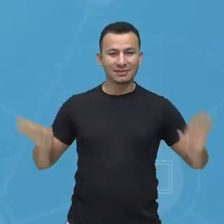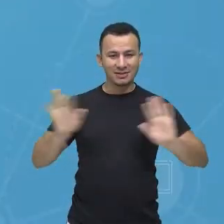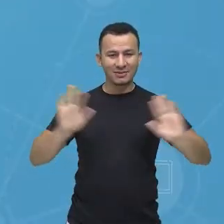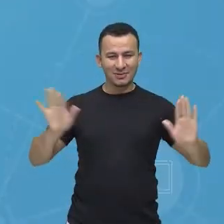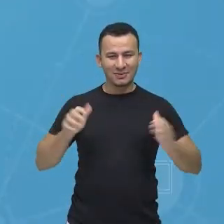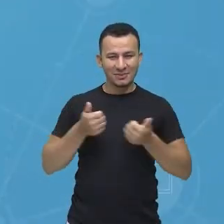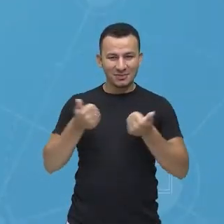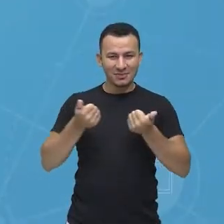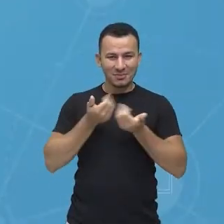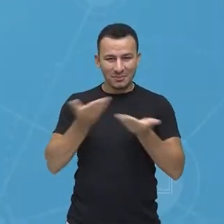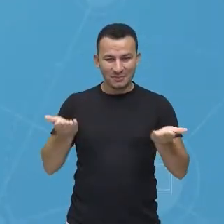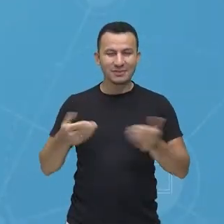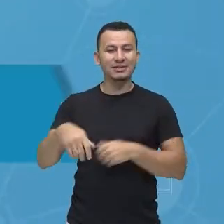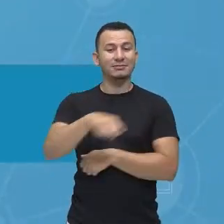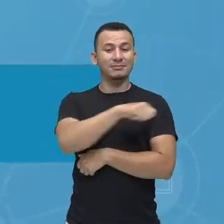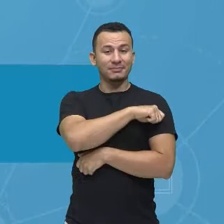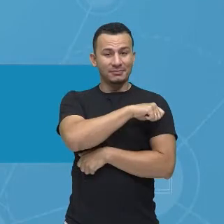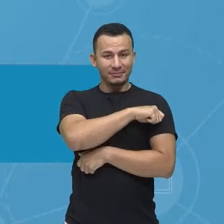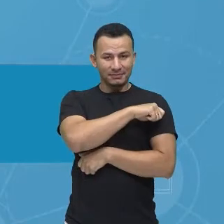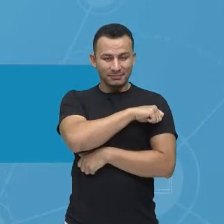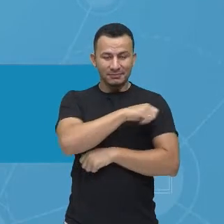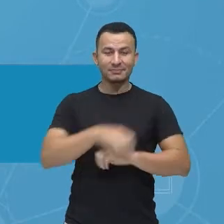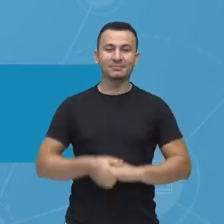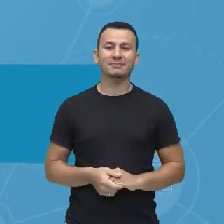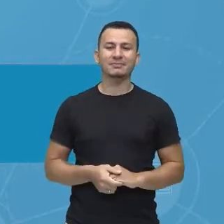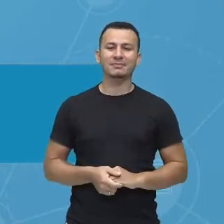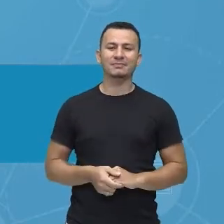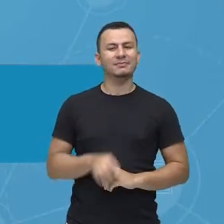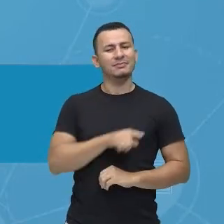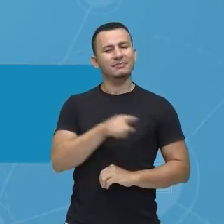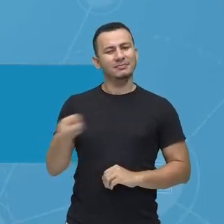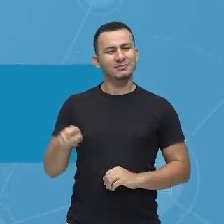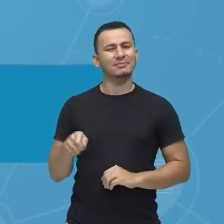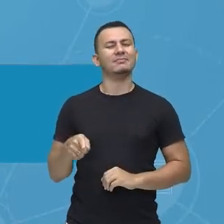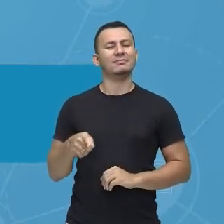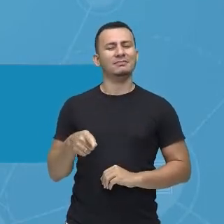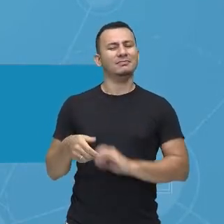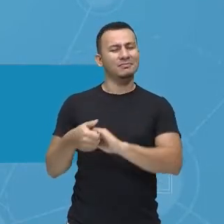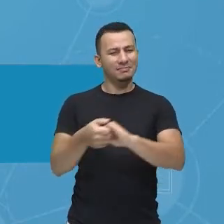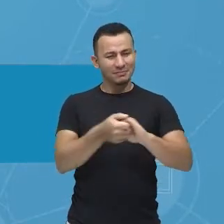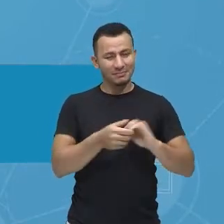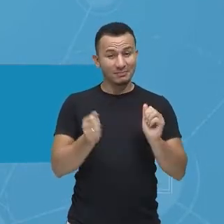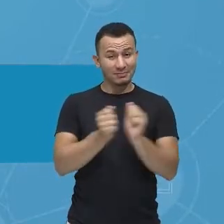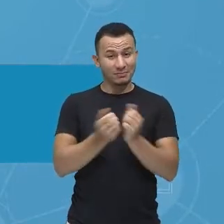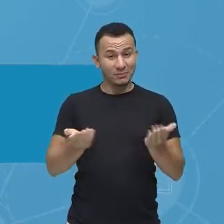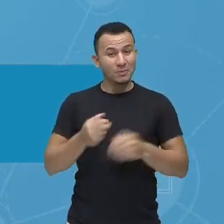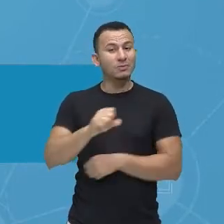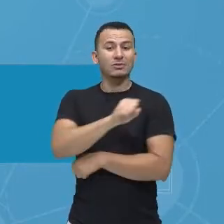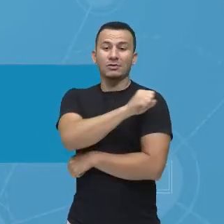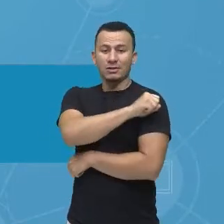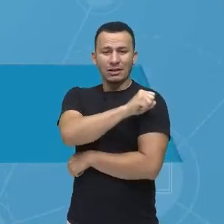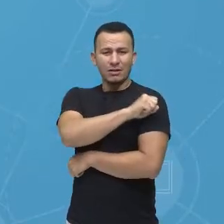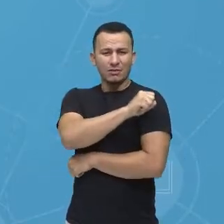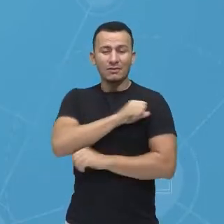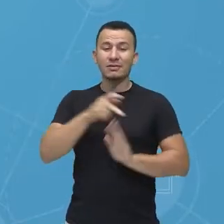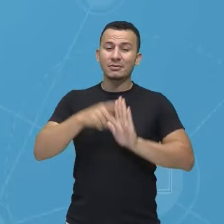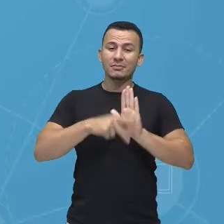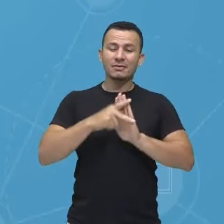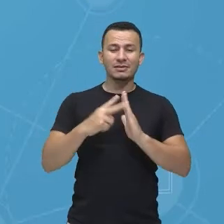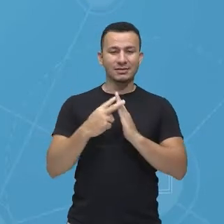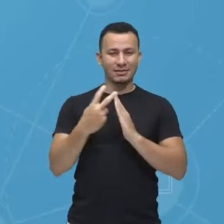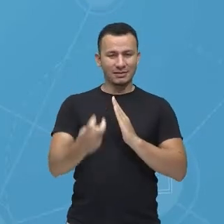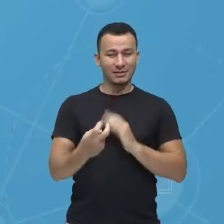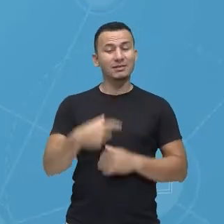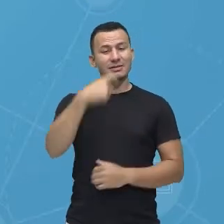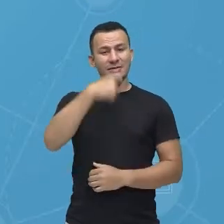Olá, saudações a todos vocês aí que estão nos acompanhando, né? O 8º ano pelo Aula em Casa.